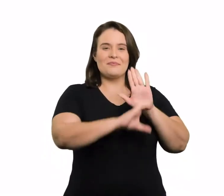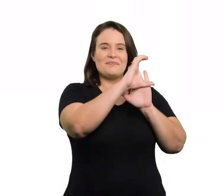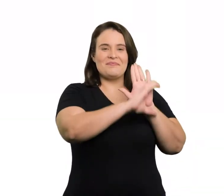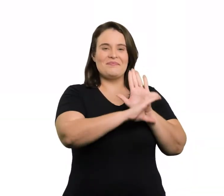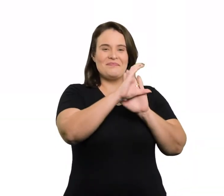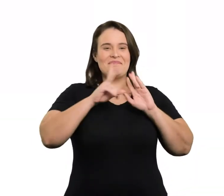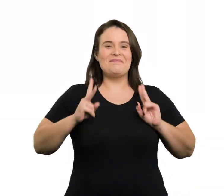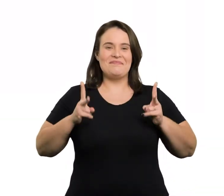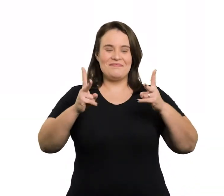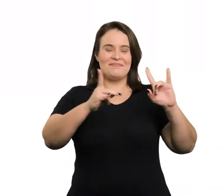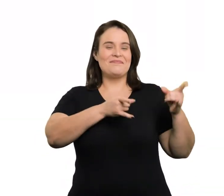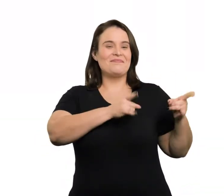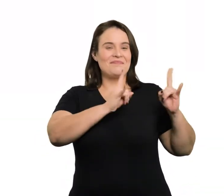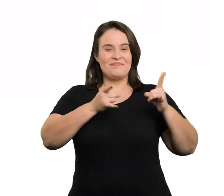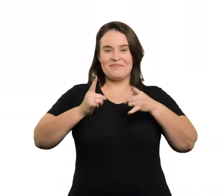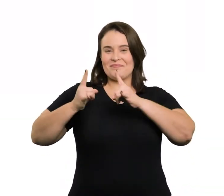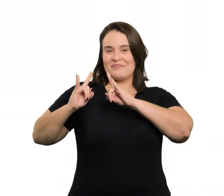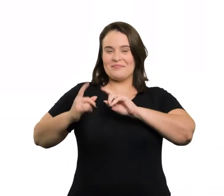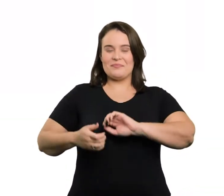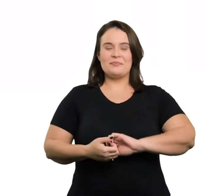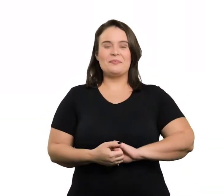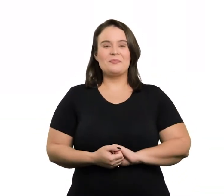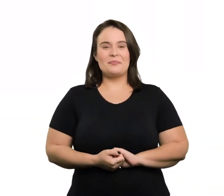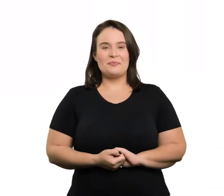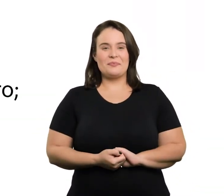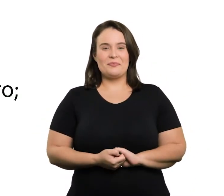Continuação do capítulo Edificações.